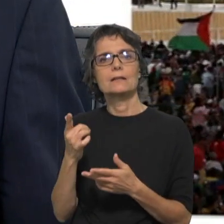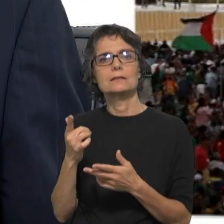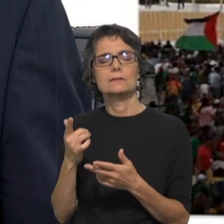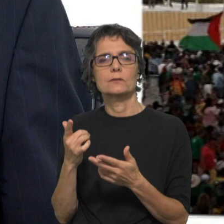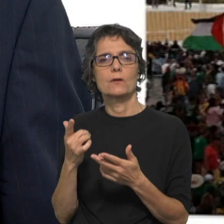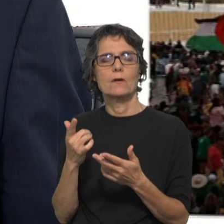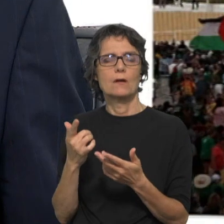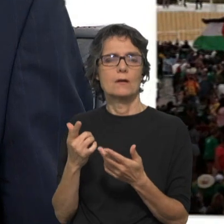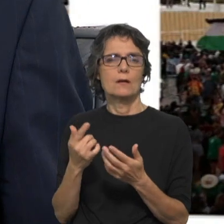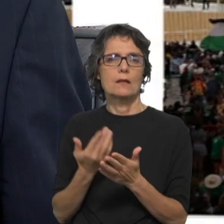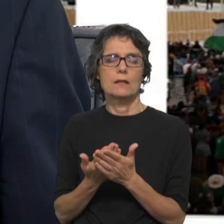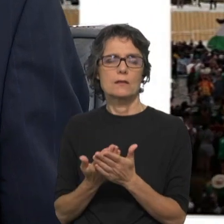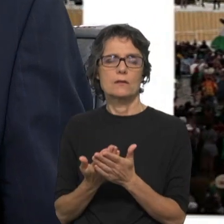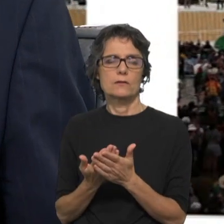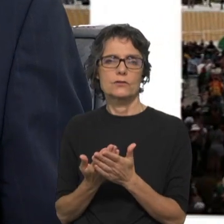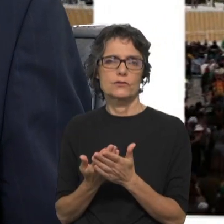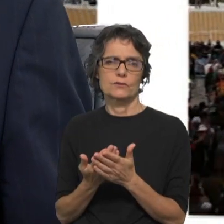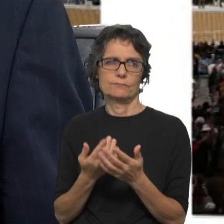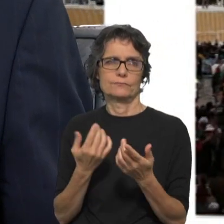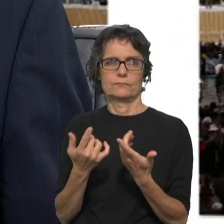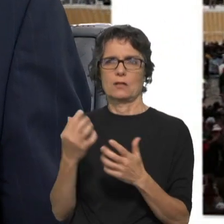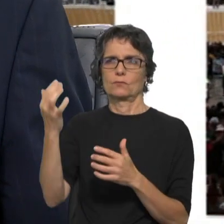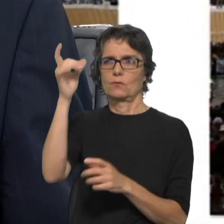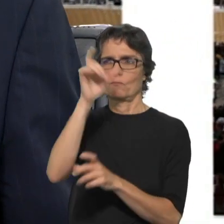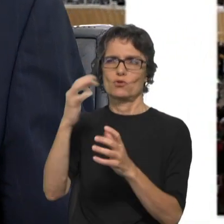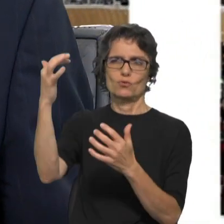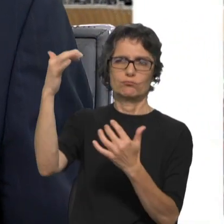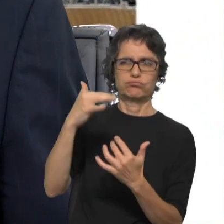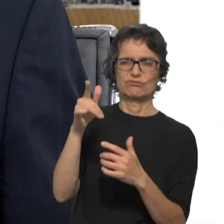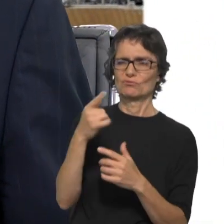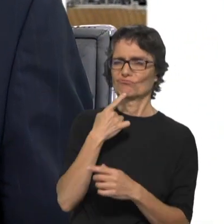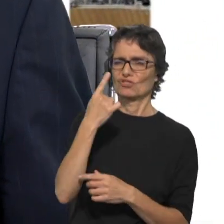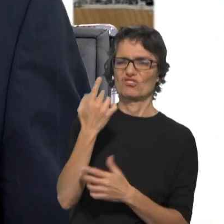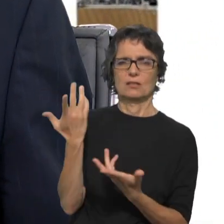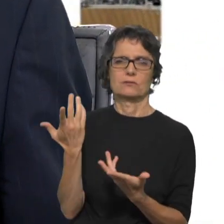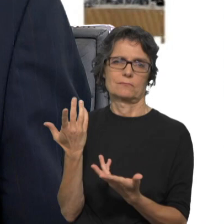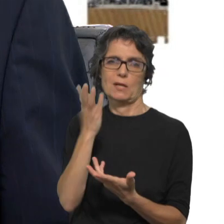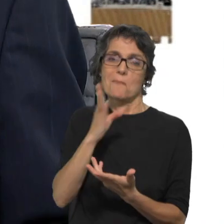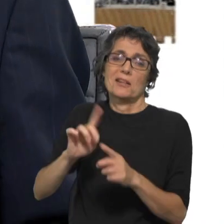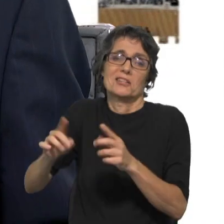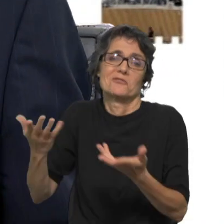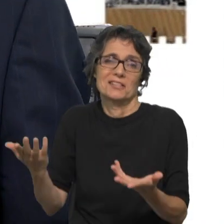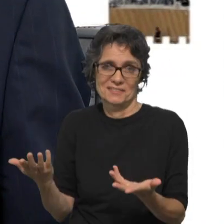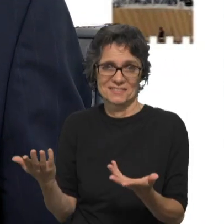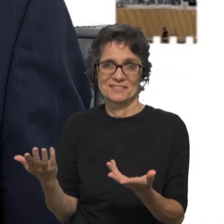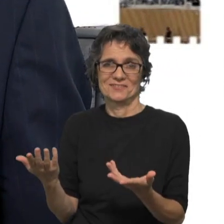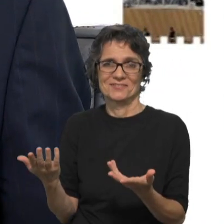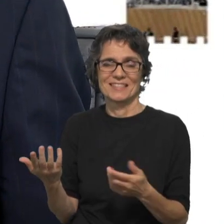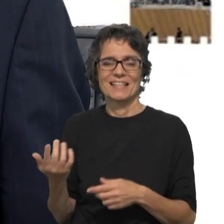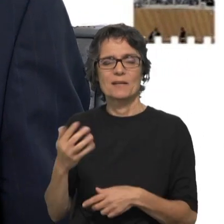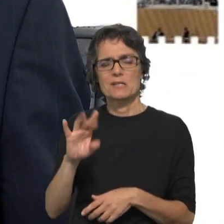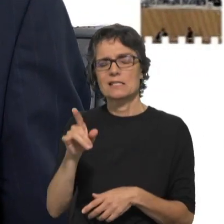dessa percepção como um fenómeno estranho, portanto estrangeiro no verdadeiro sentido da palavra. Mas eu, mais uma vez, eu acho que isso